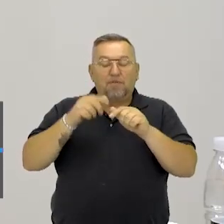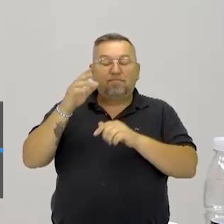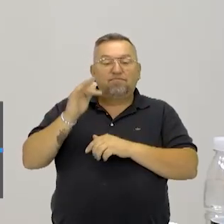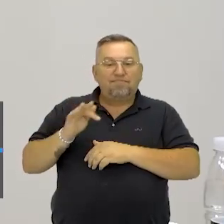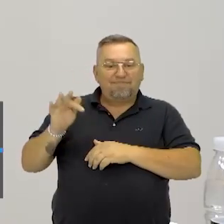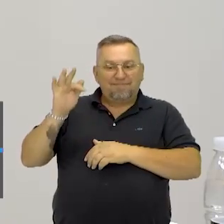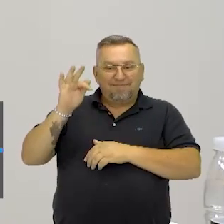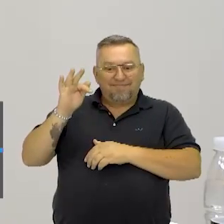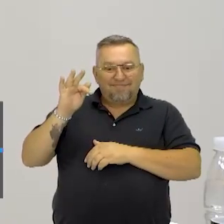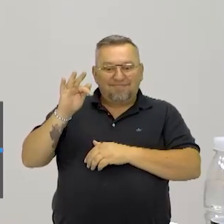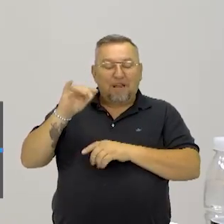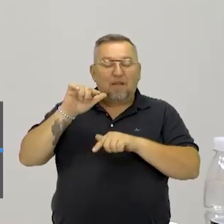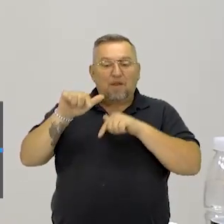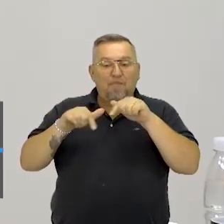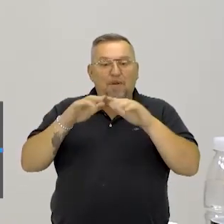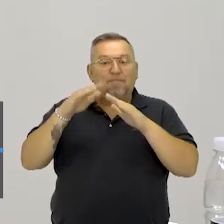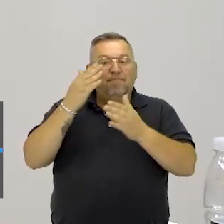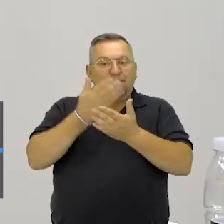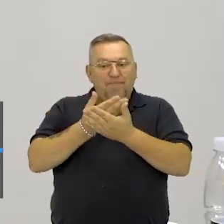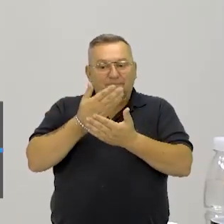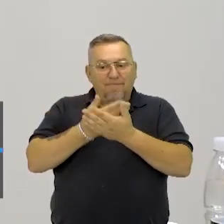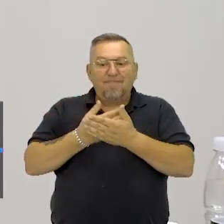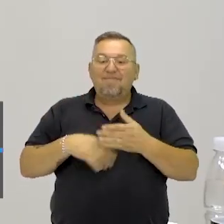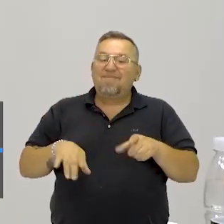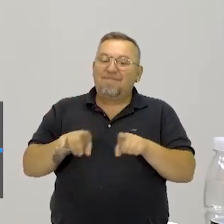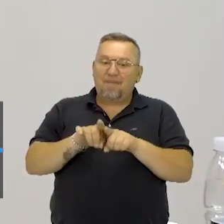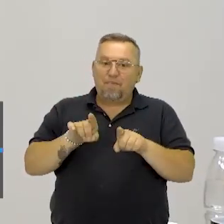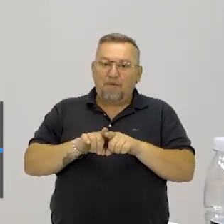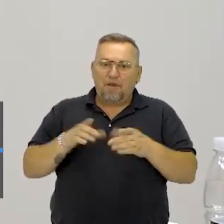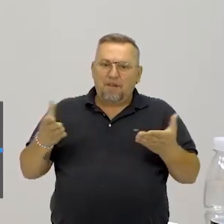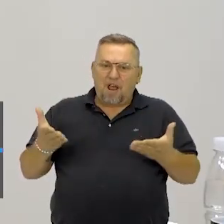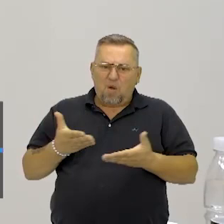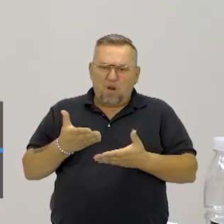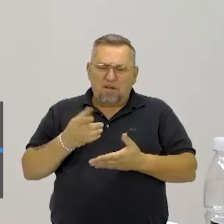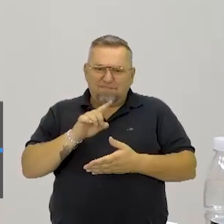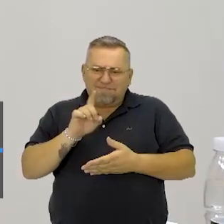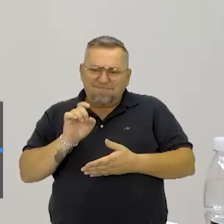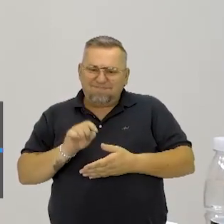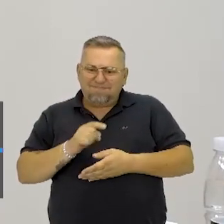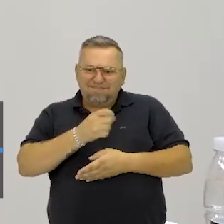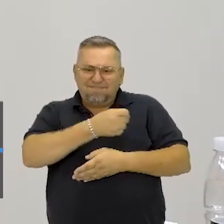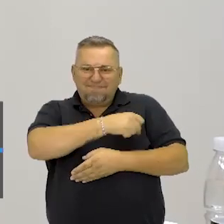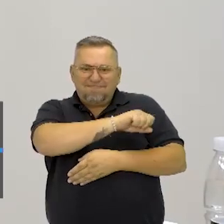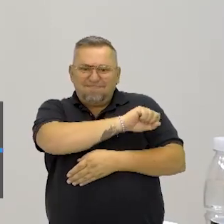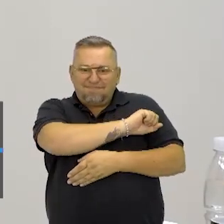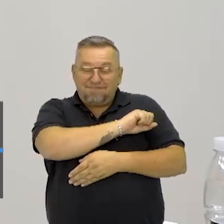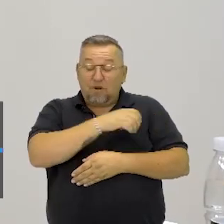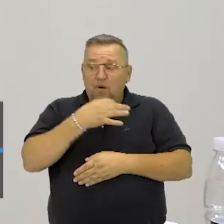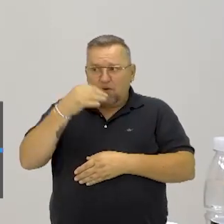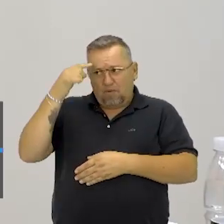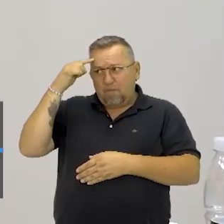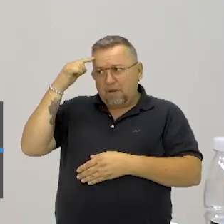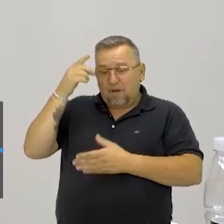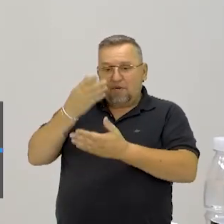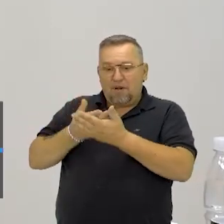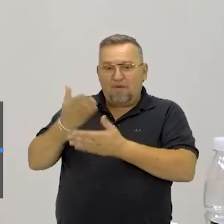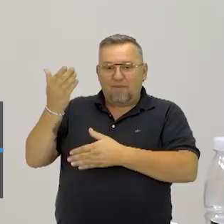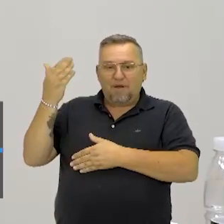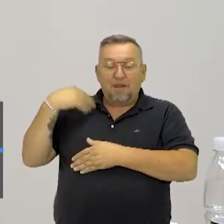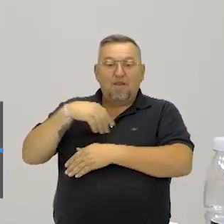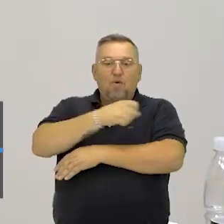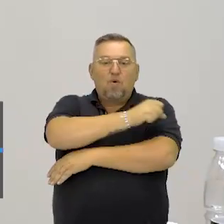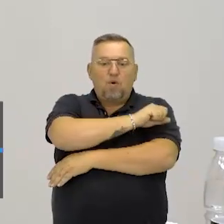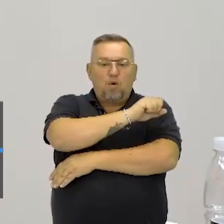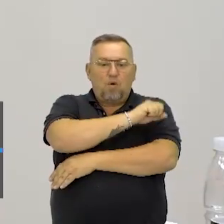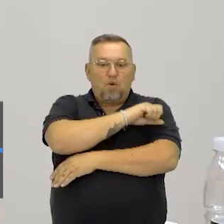nos nossos trabalhos escolares, tá? Então, será que o 8º ano, se bem, Mauro, que eu estava pensando aqui, ó, na aula passada, o 8º ano,